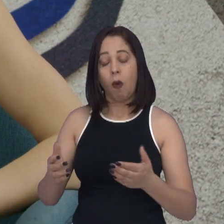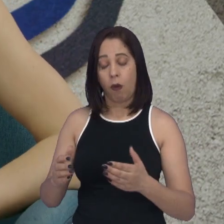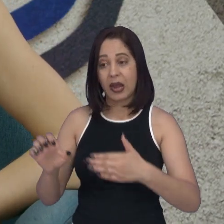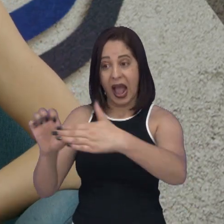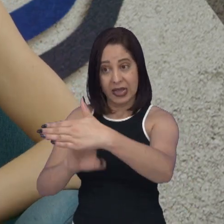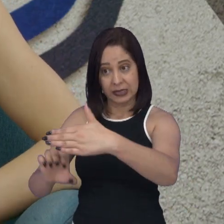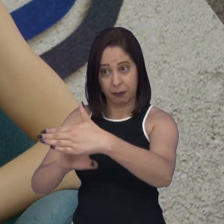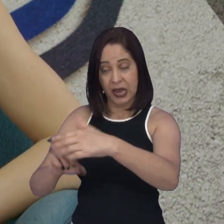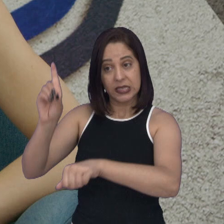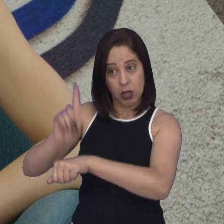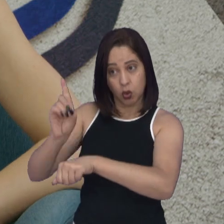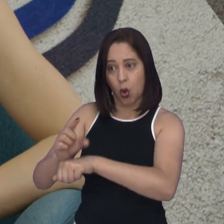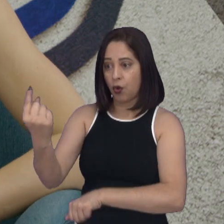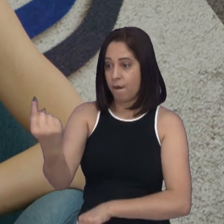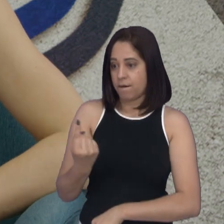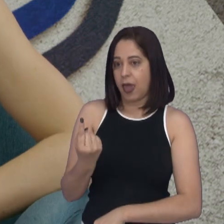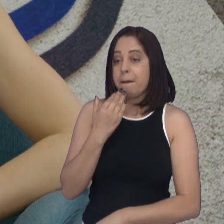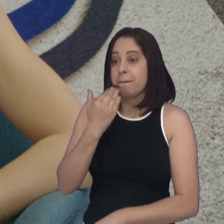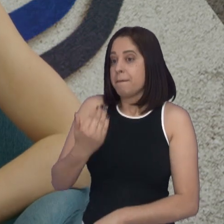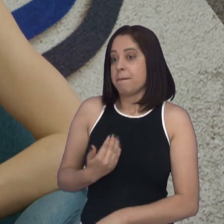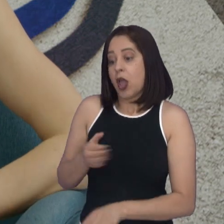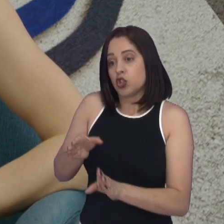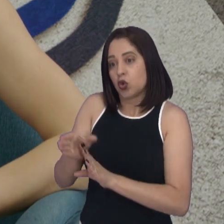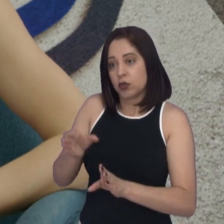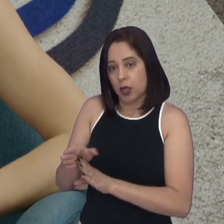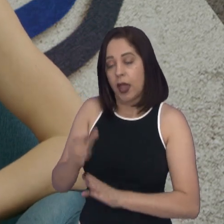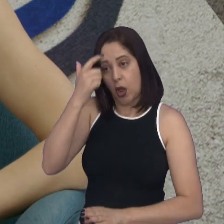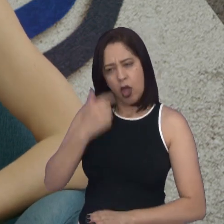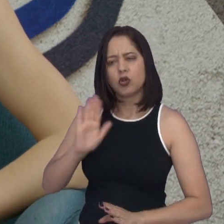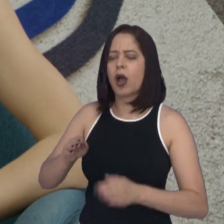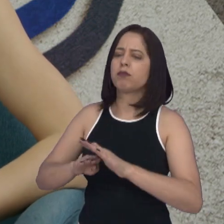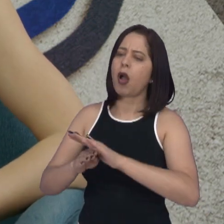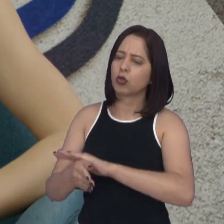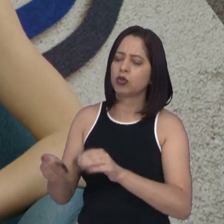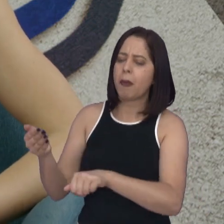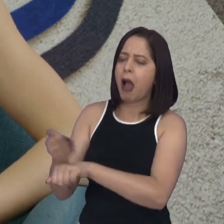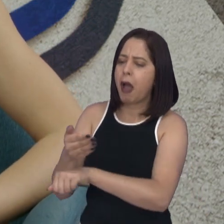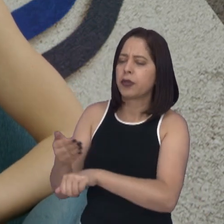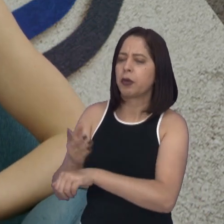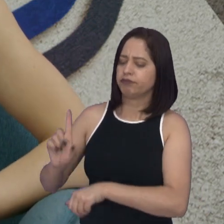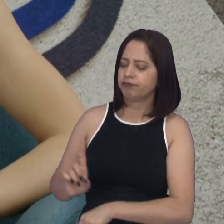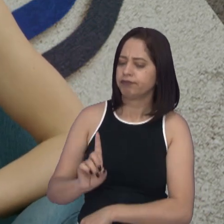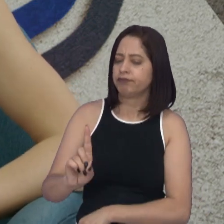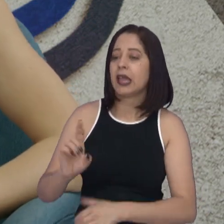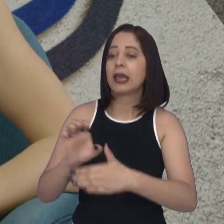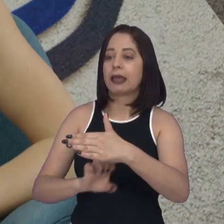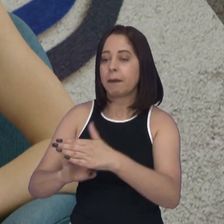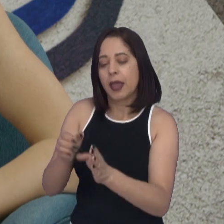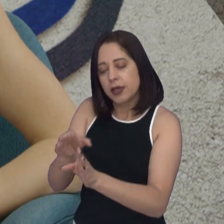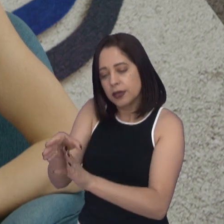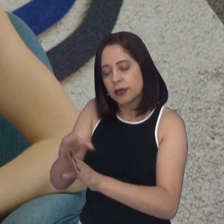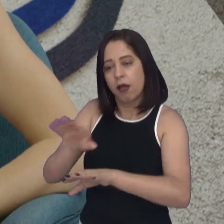né? Atualmente, eu trabalho com projetos grandes, né? Com indústrias grandes, que a gente presta esse serviço de